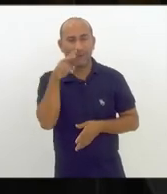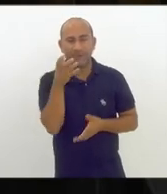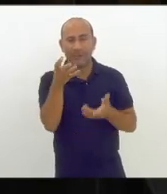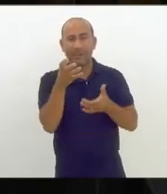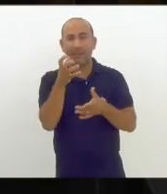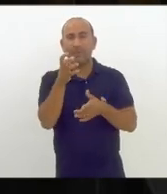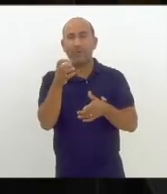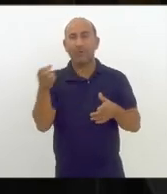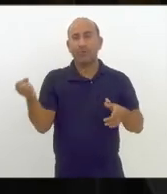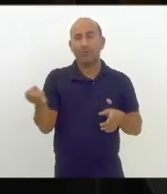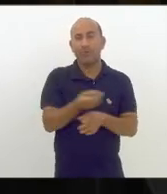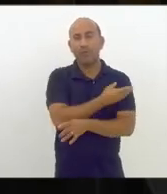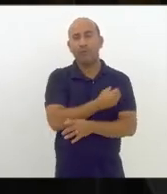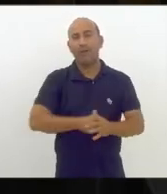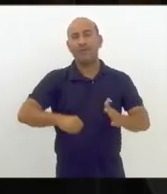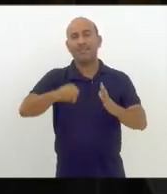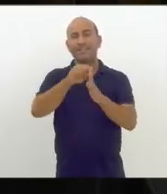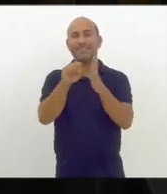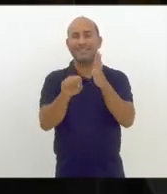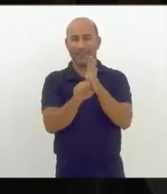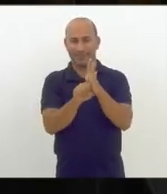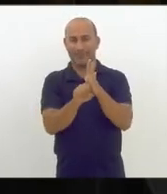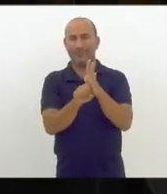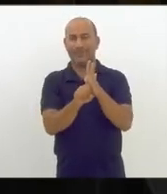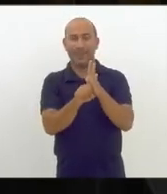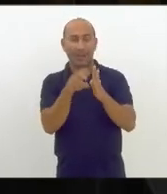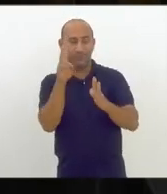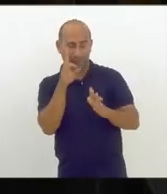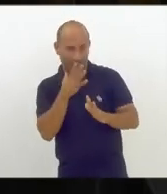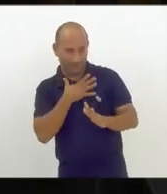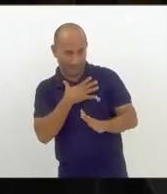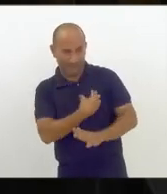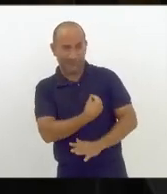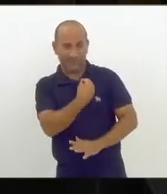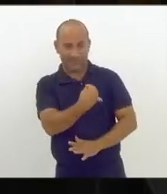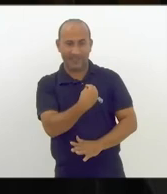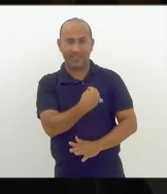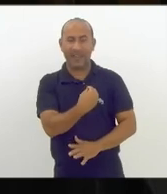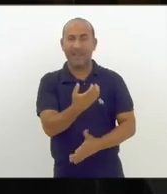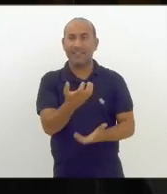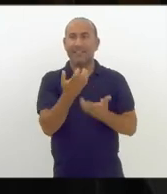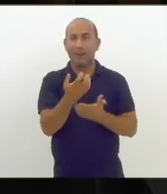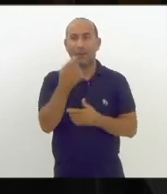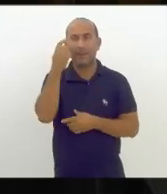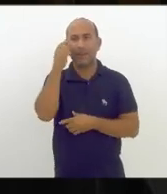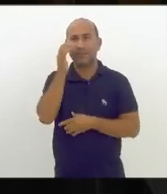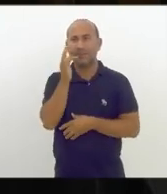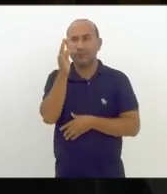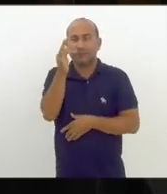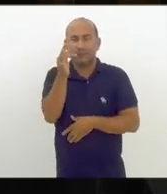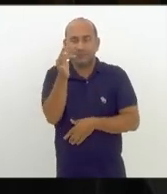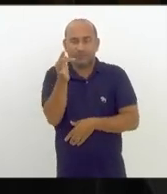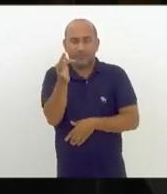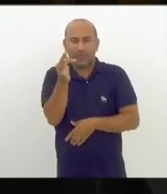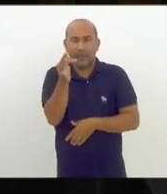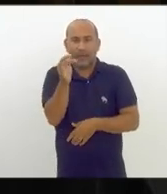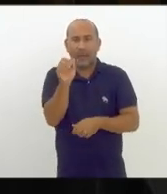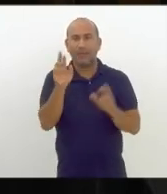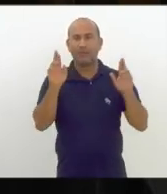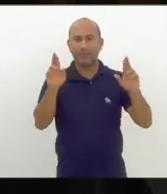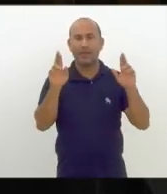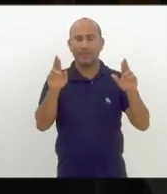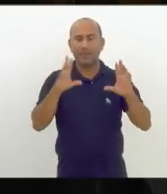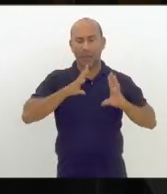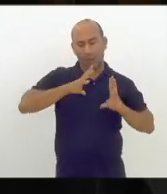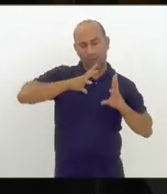um novo século, né? E é nos olhos de minha filha que eu coloco essa esperança de que esse mundo